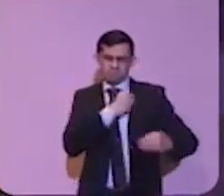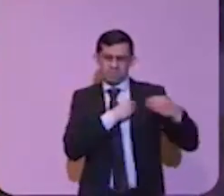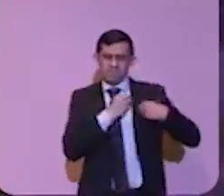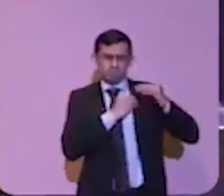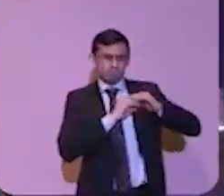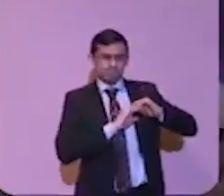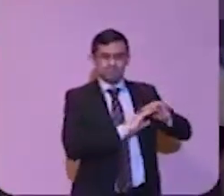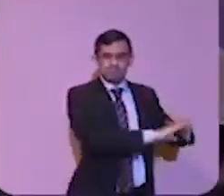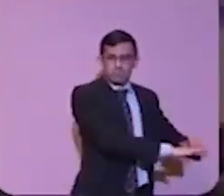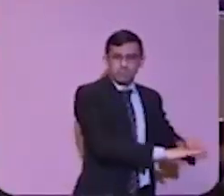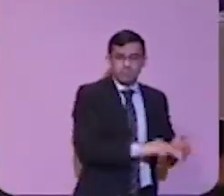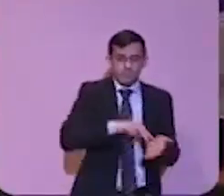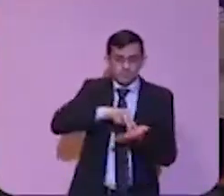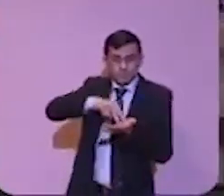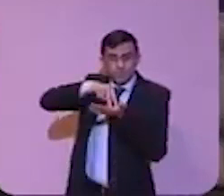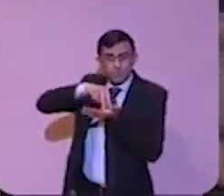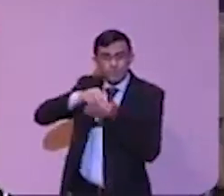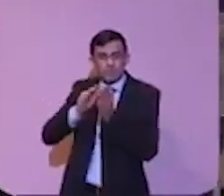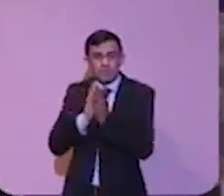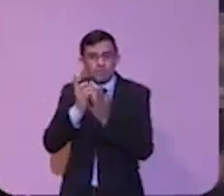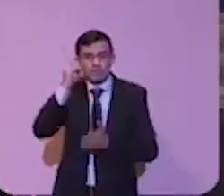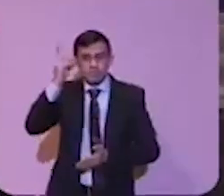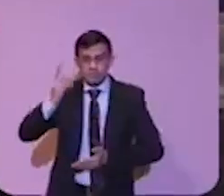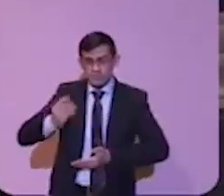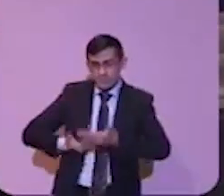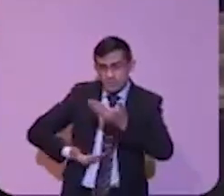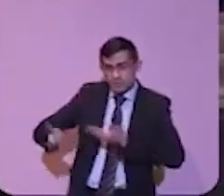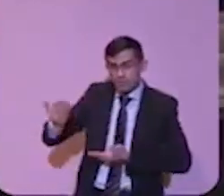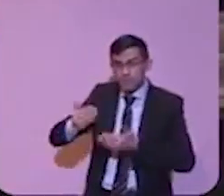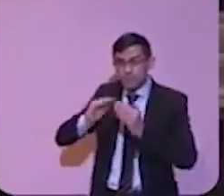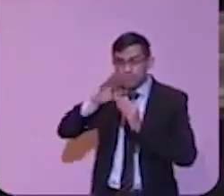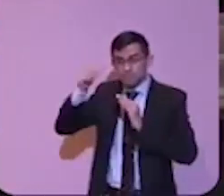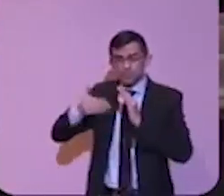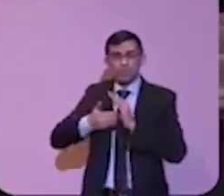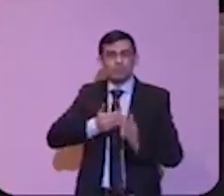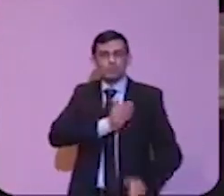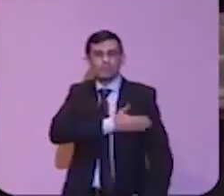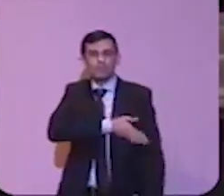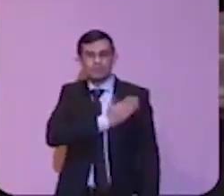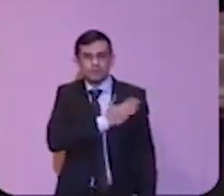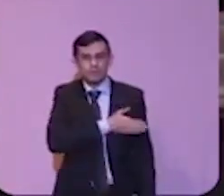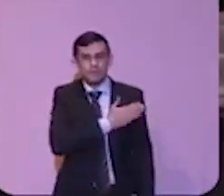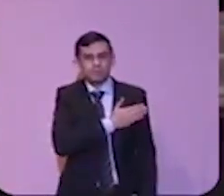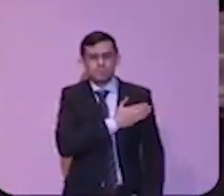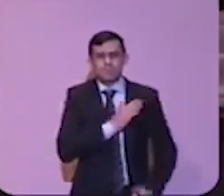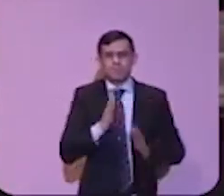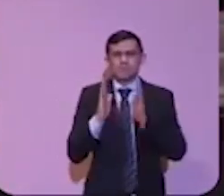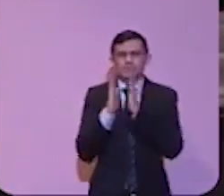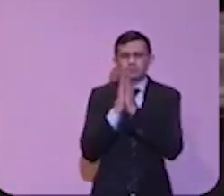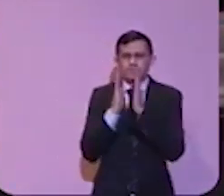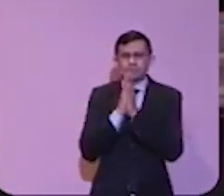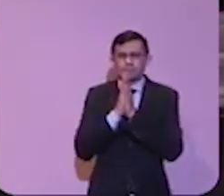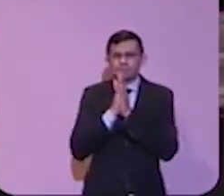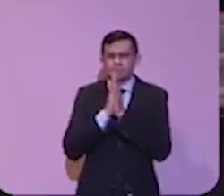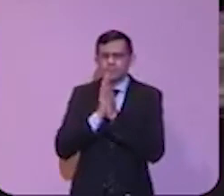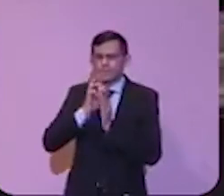pecado, firmar-se na palavra e servir de todo o coração. Senhor Jesus,